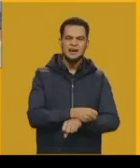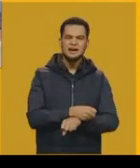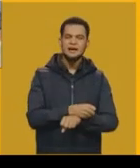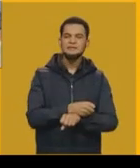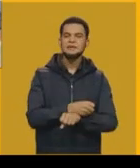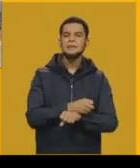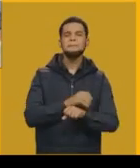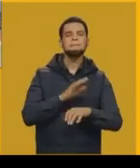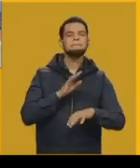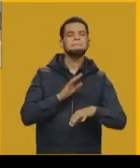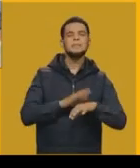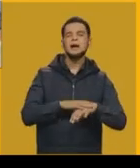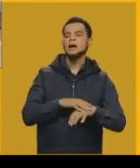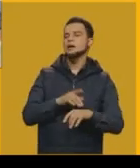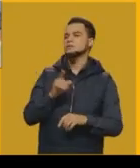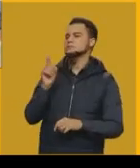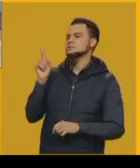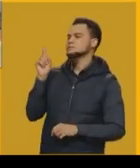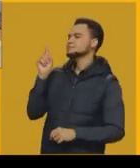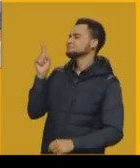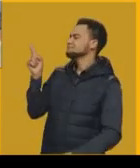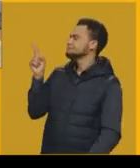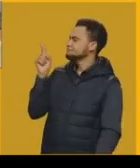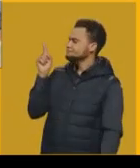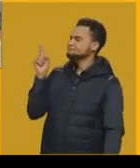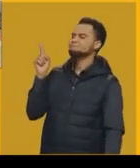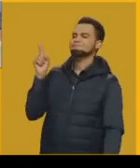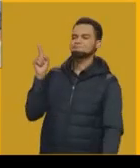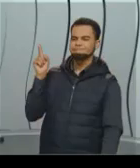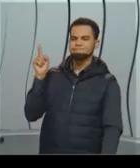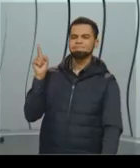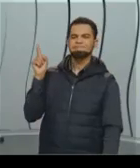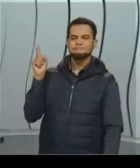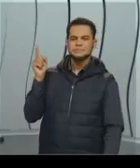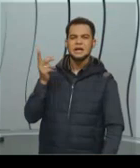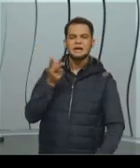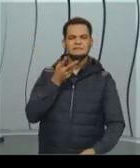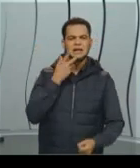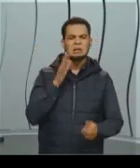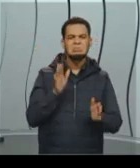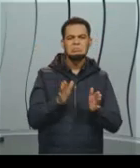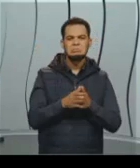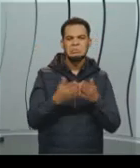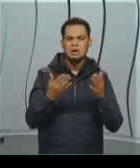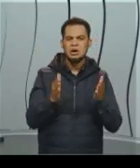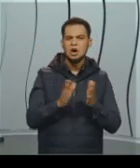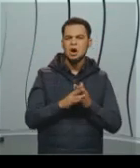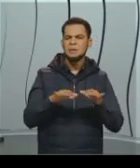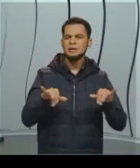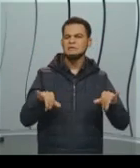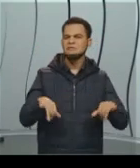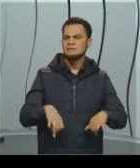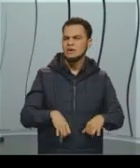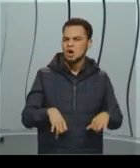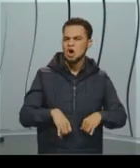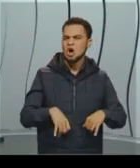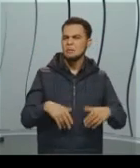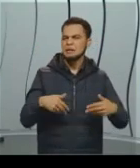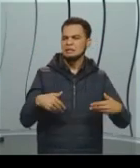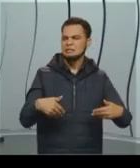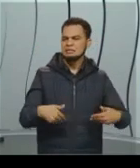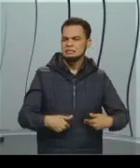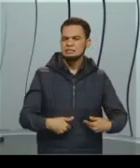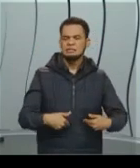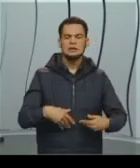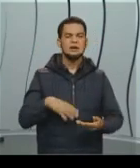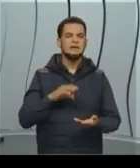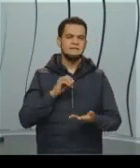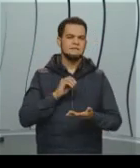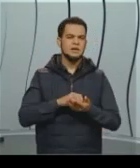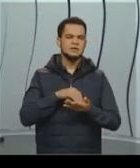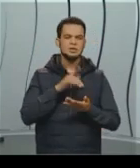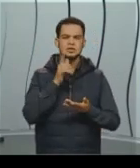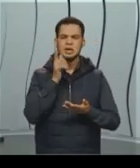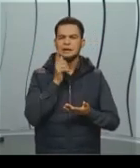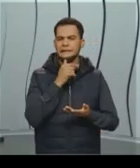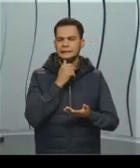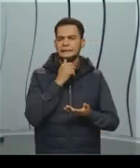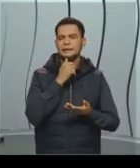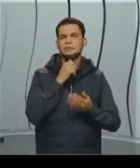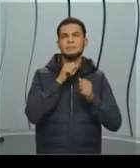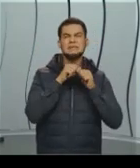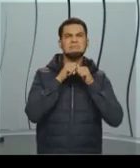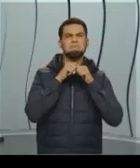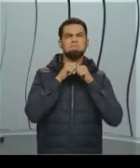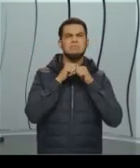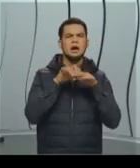da miséria, da fome, da pobreza, né, da falta de água. Isso foi